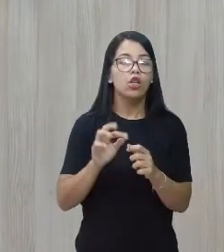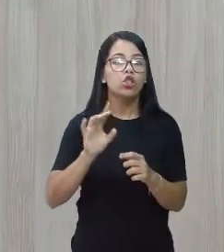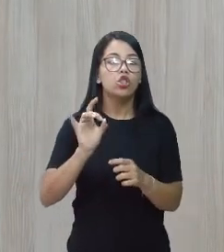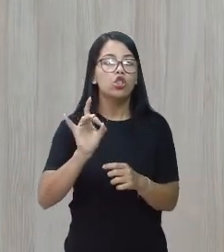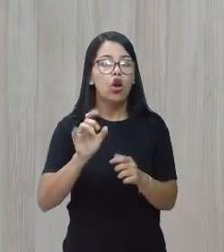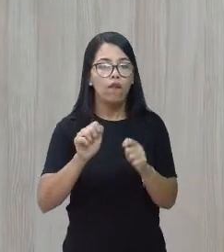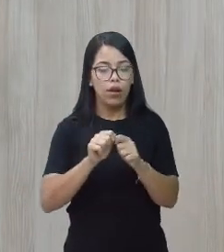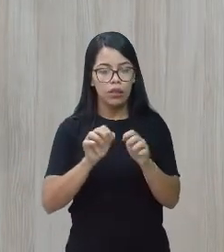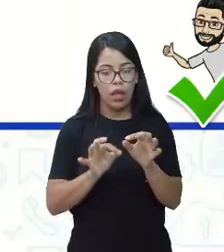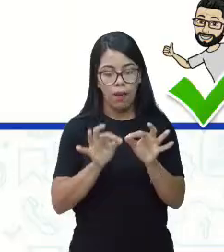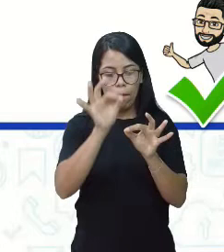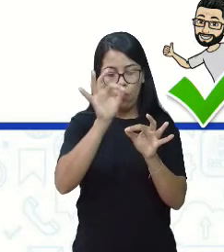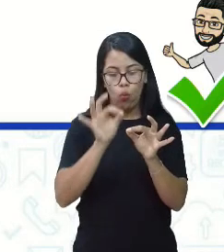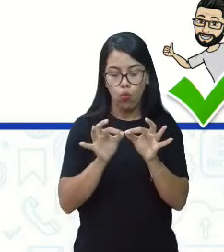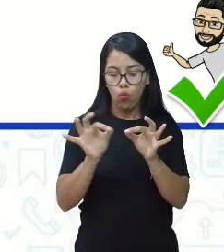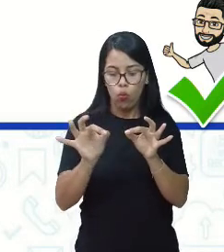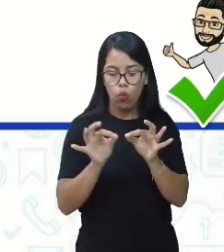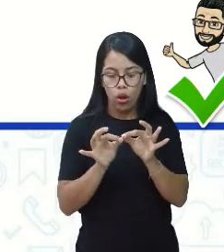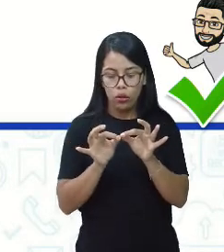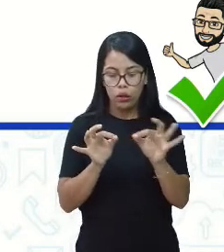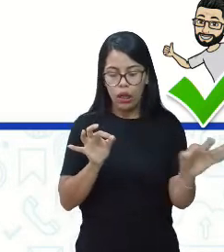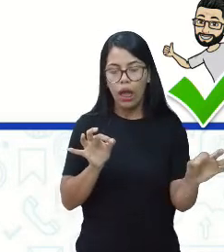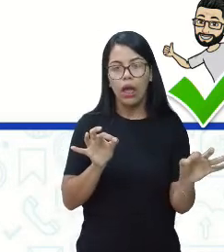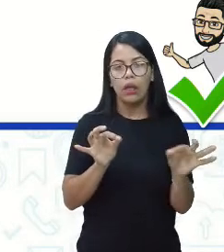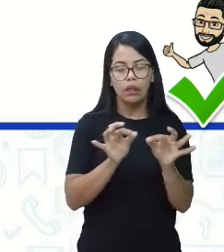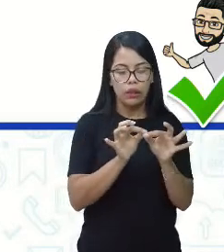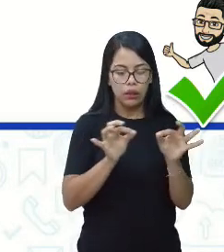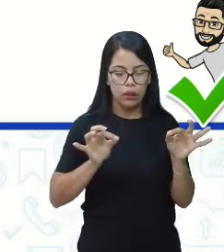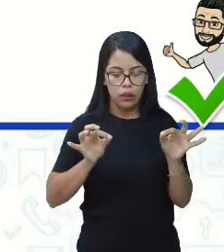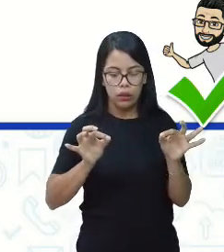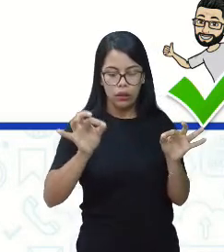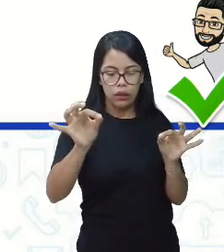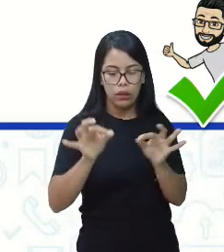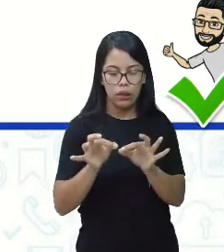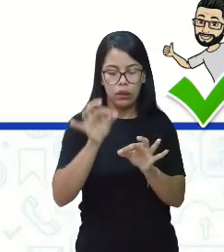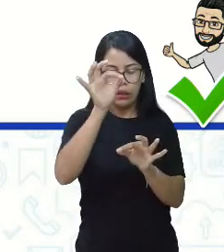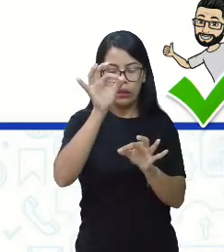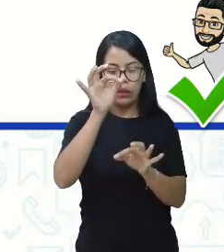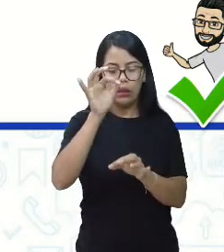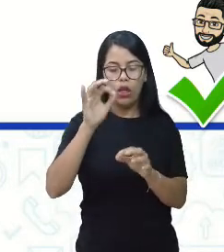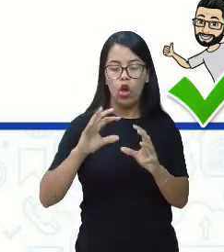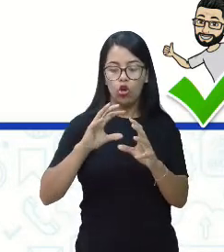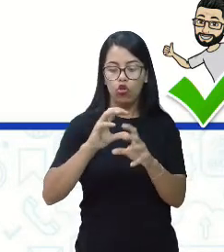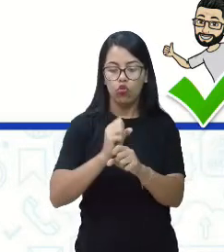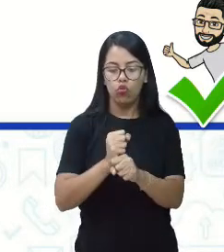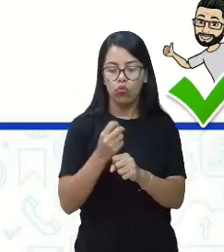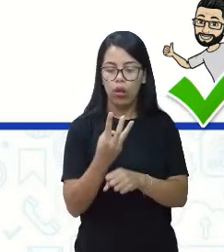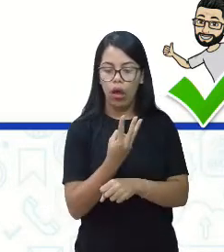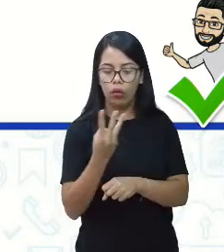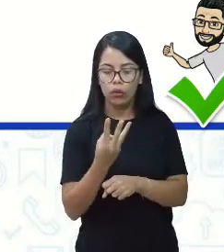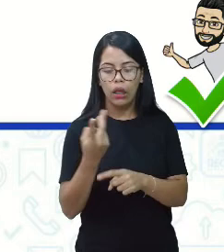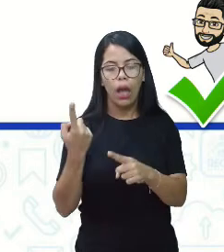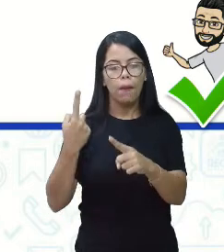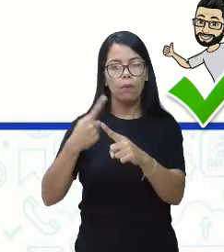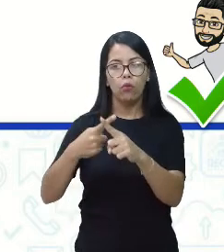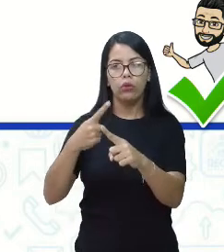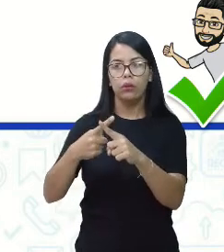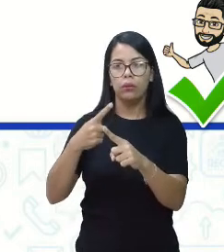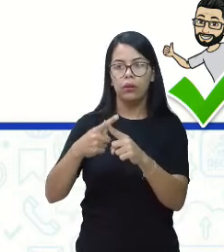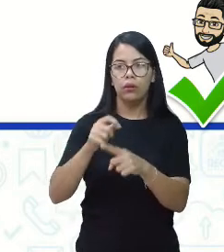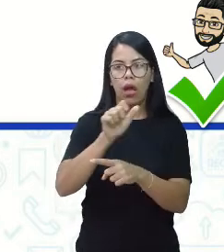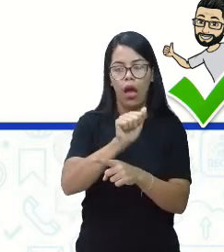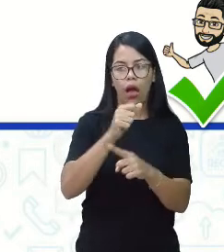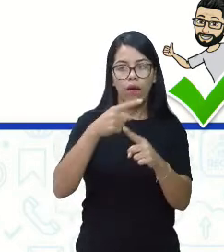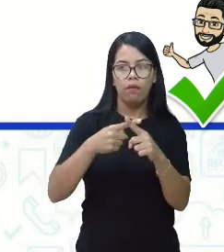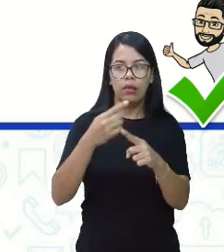Foi o que a gente fez no exemplo, a gente multiplicou o 6 pelo 8 pelo 5. Multiplicando esses 3 números, a gente encontra